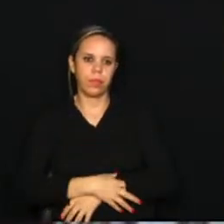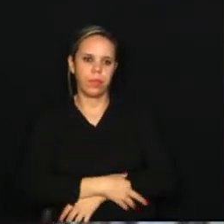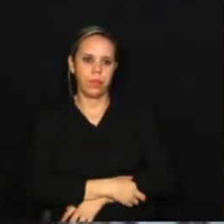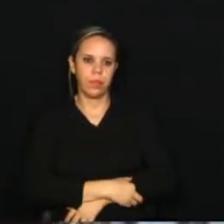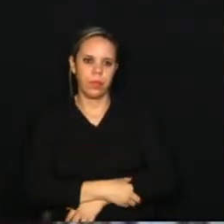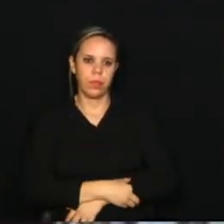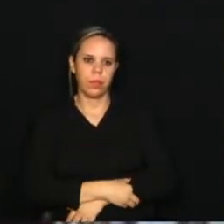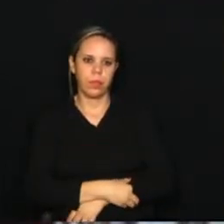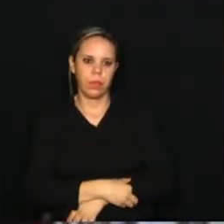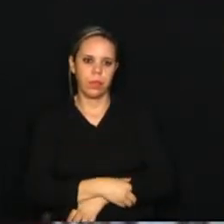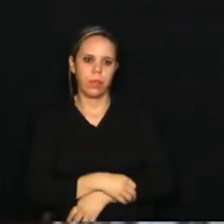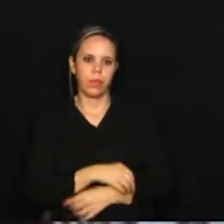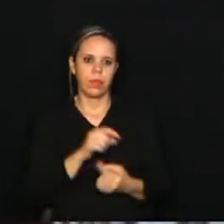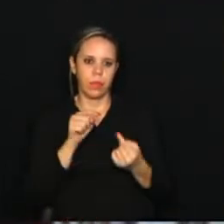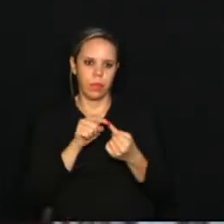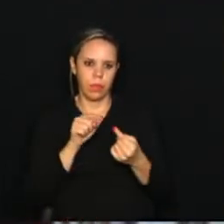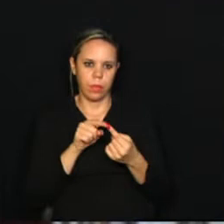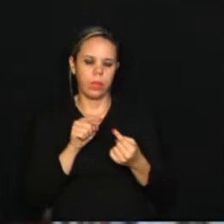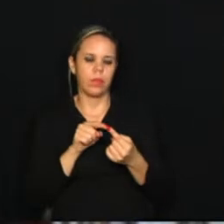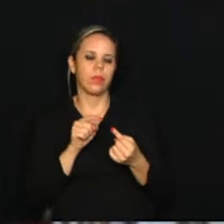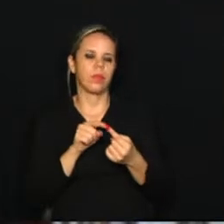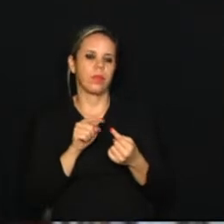muito fina,